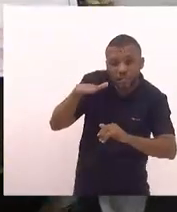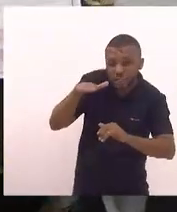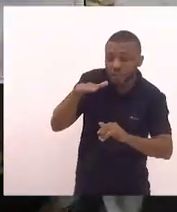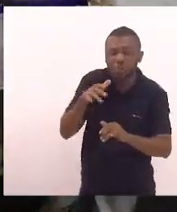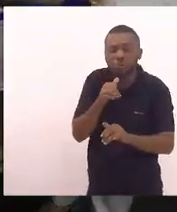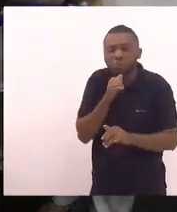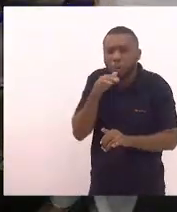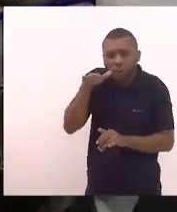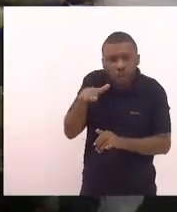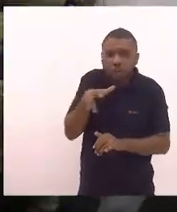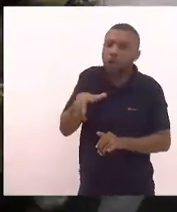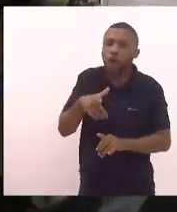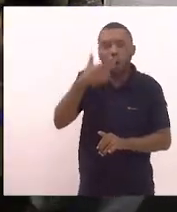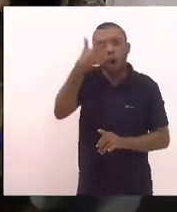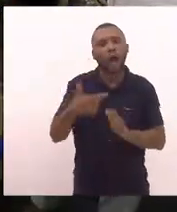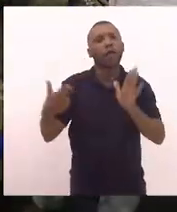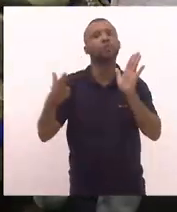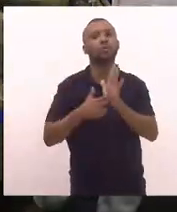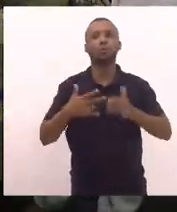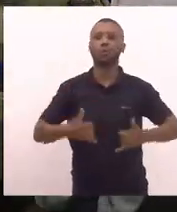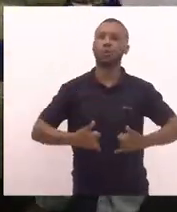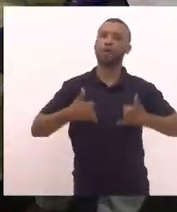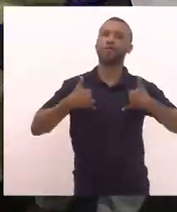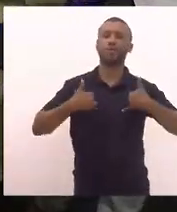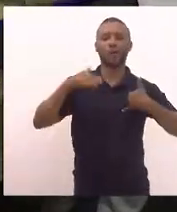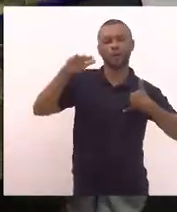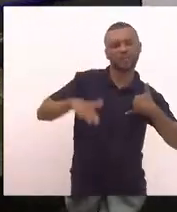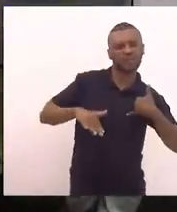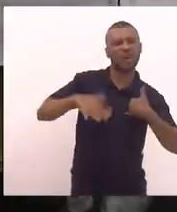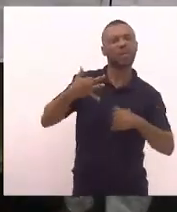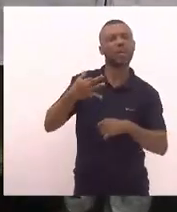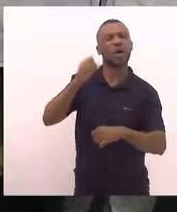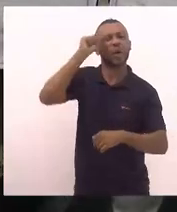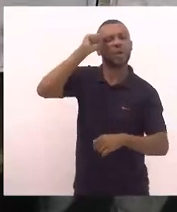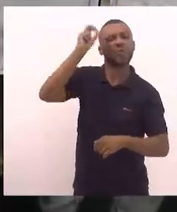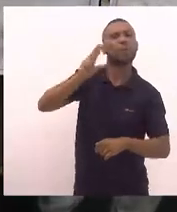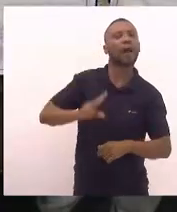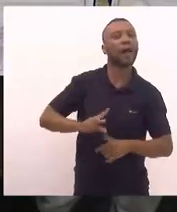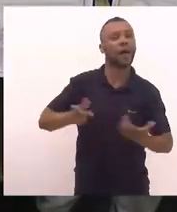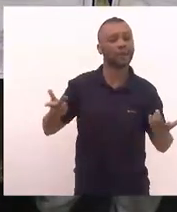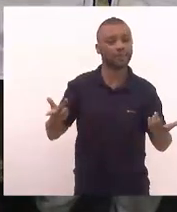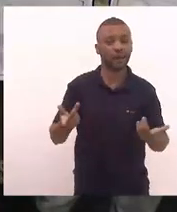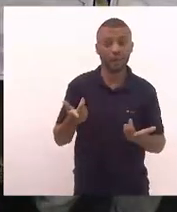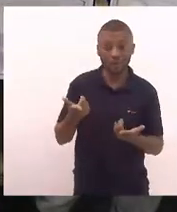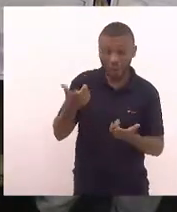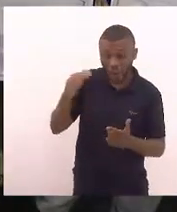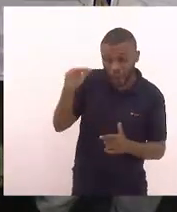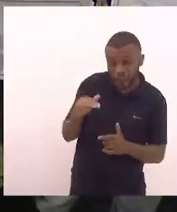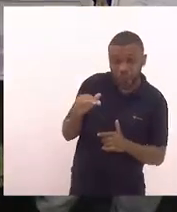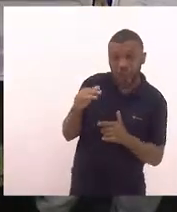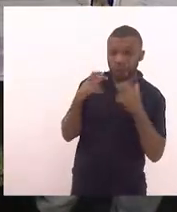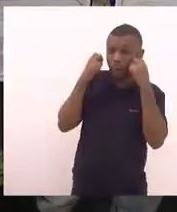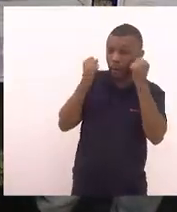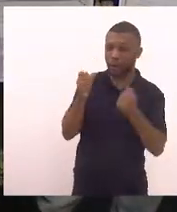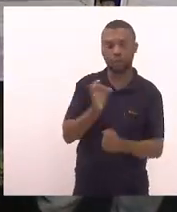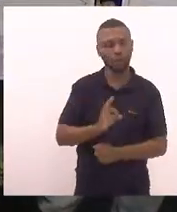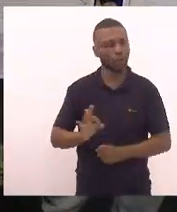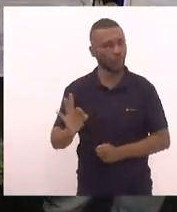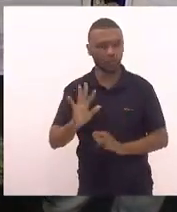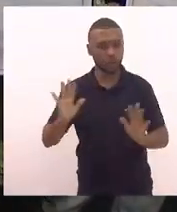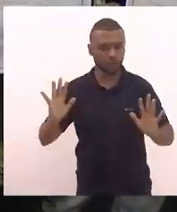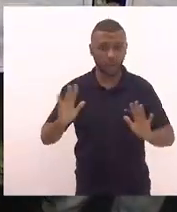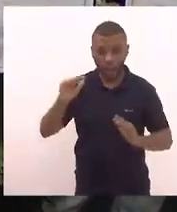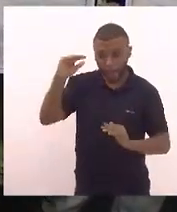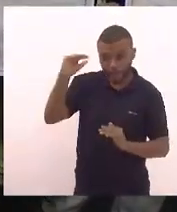Baixinha, sou baixinha e arretadinha, então eu não tenho problema de ser baixinha. Então,